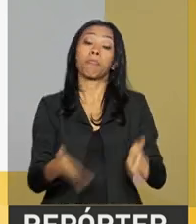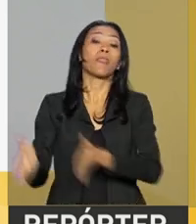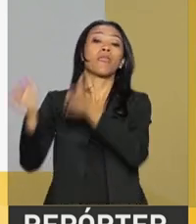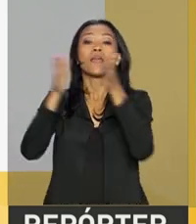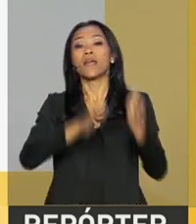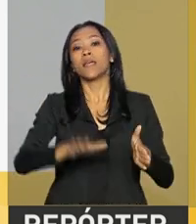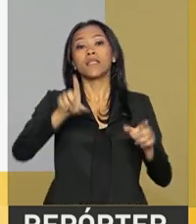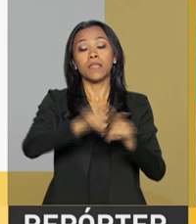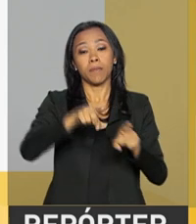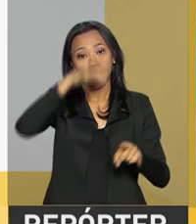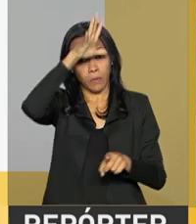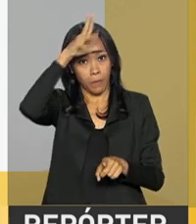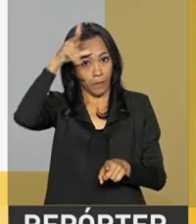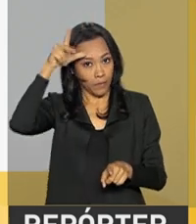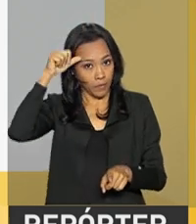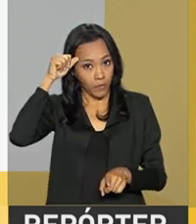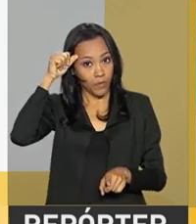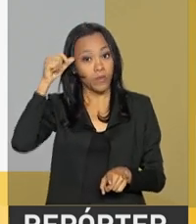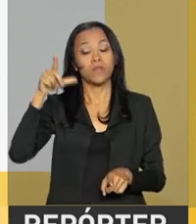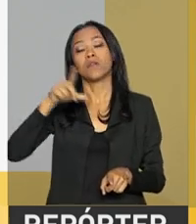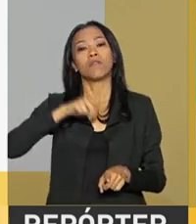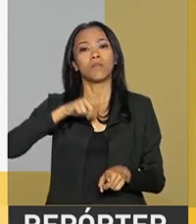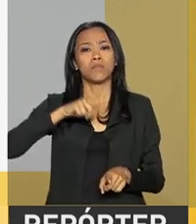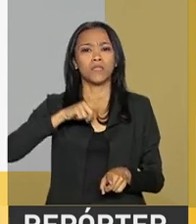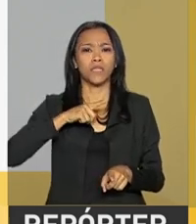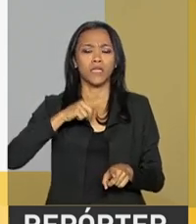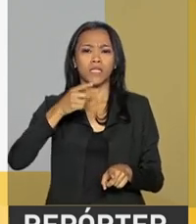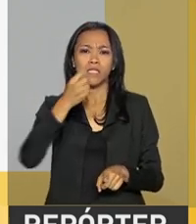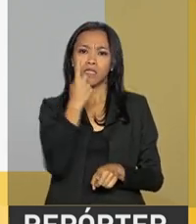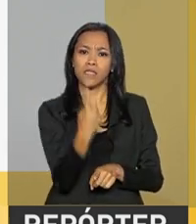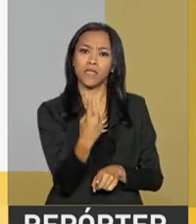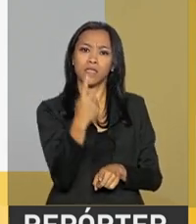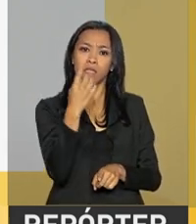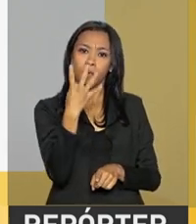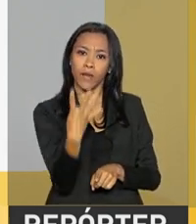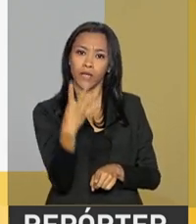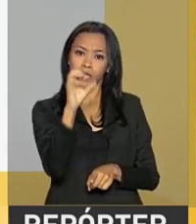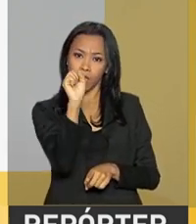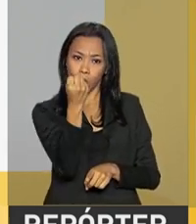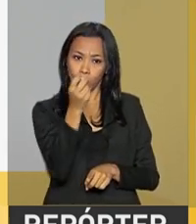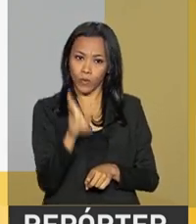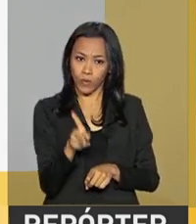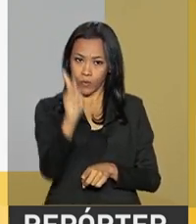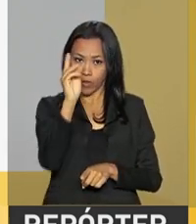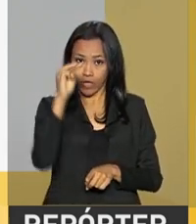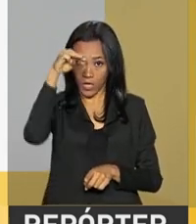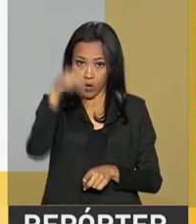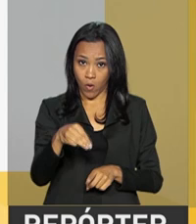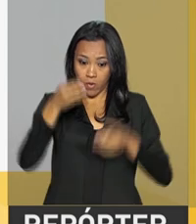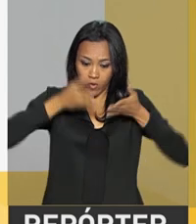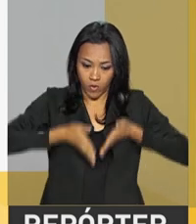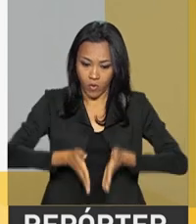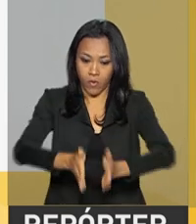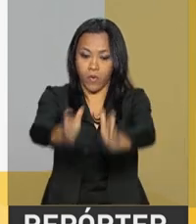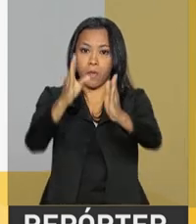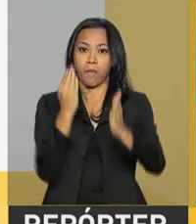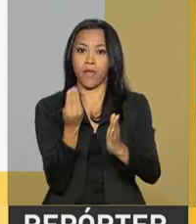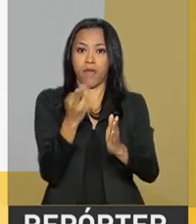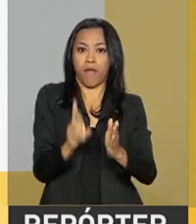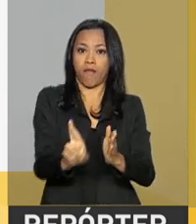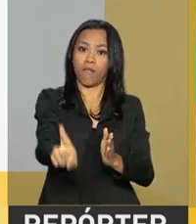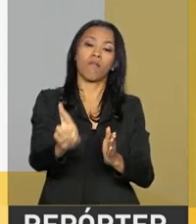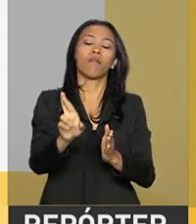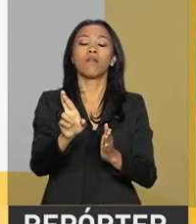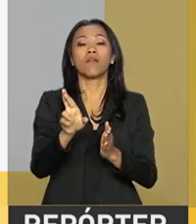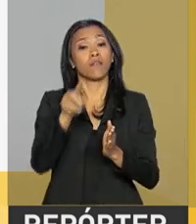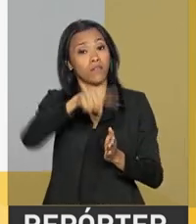destaco a duplicação de um trecho de 148 quilômetros da br 163 que corta o estado e é um